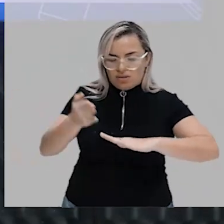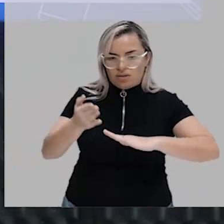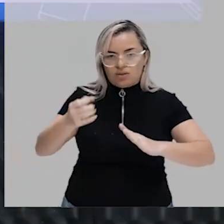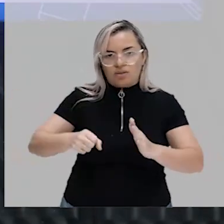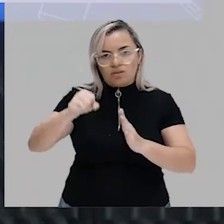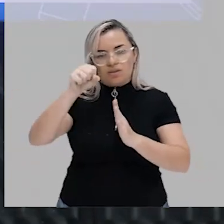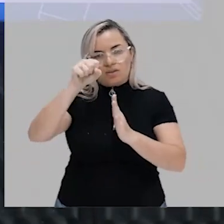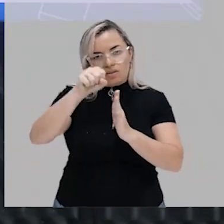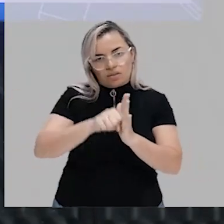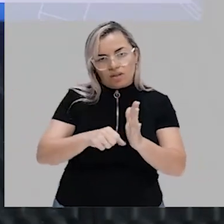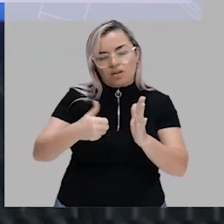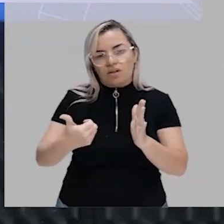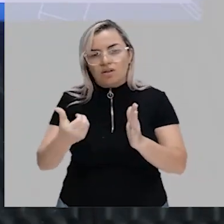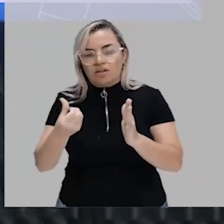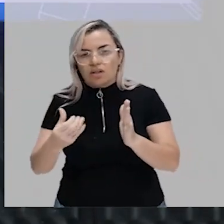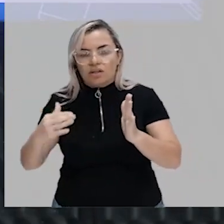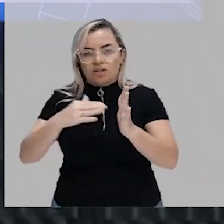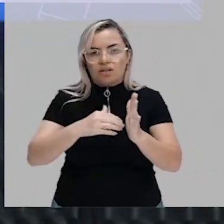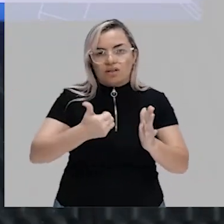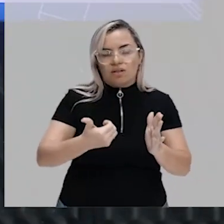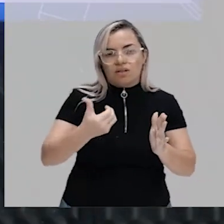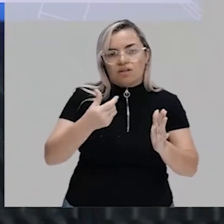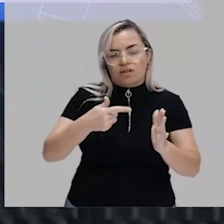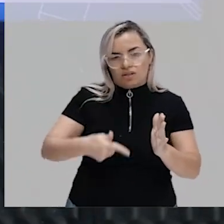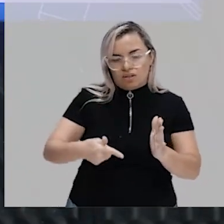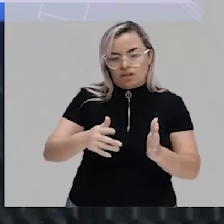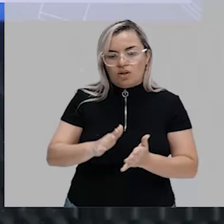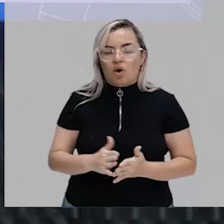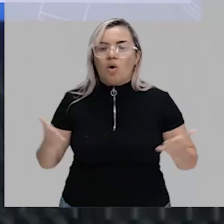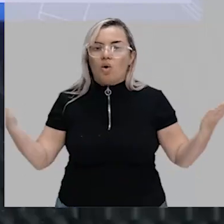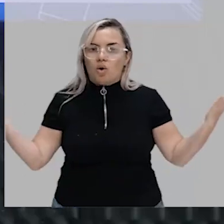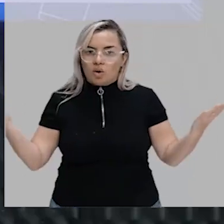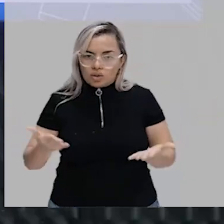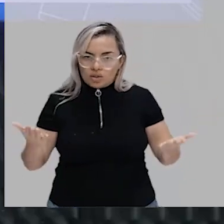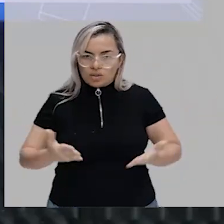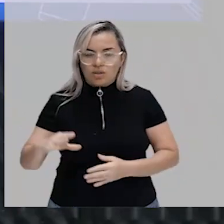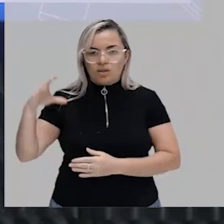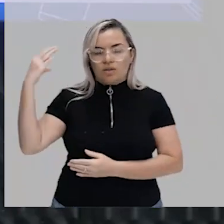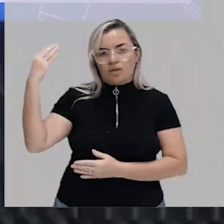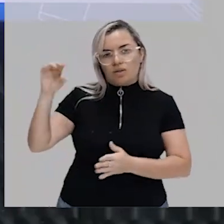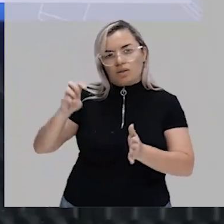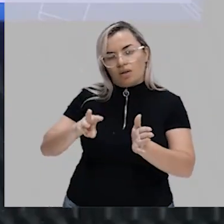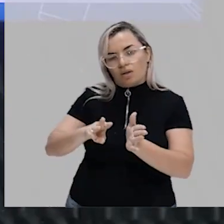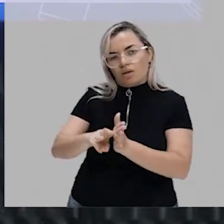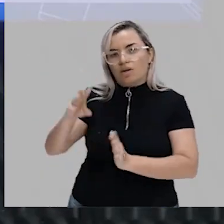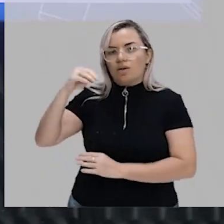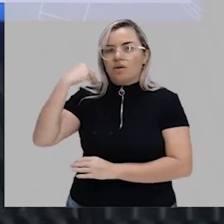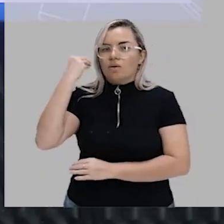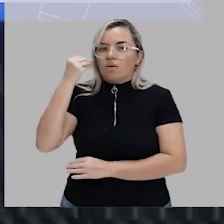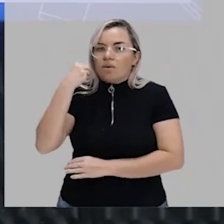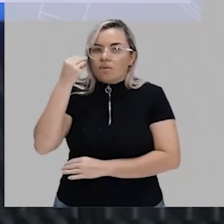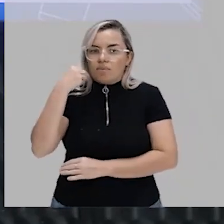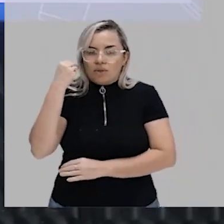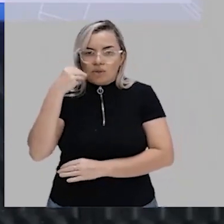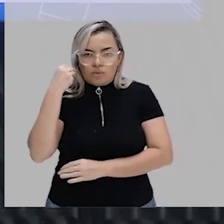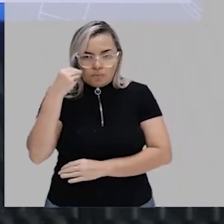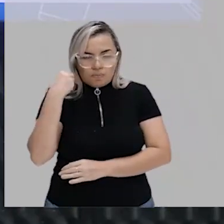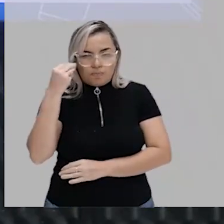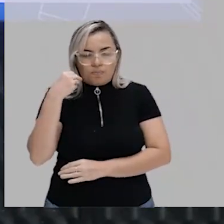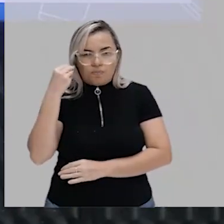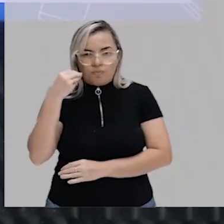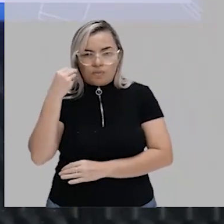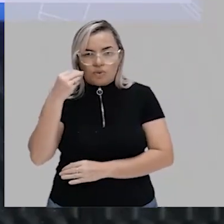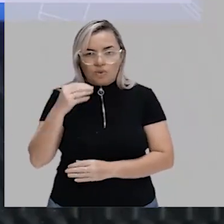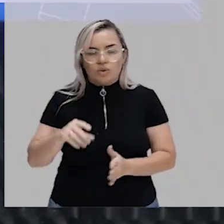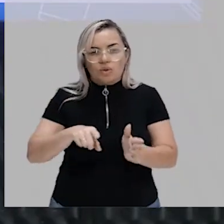mais atual, ela exige método. Ela tem ali o método experimental, o método empírico, o